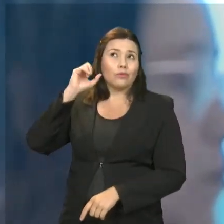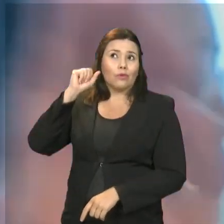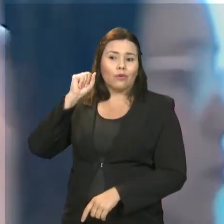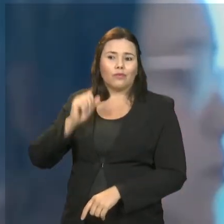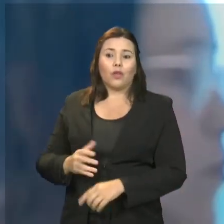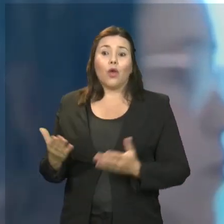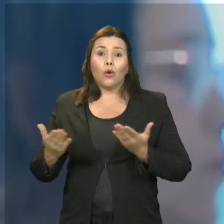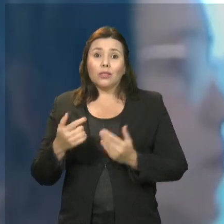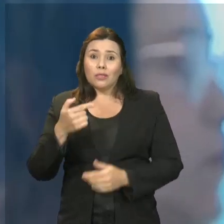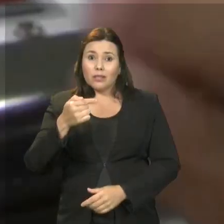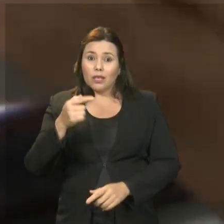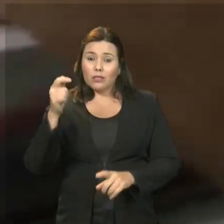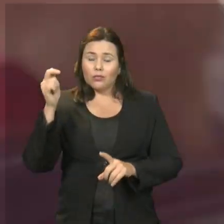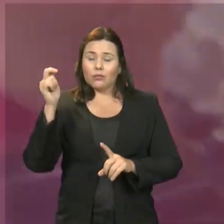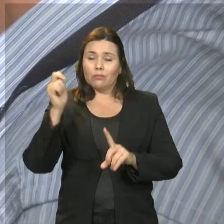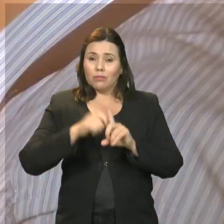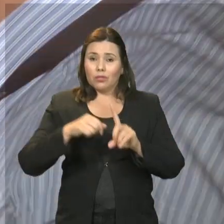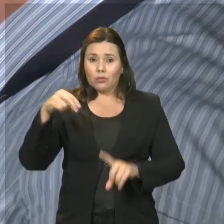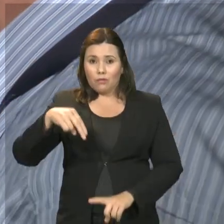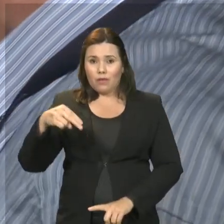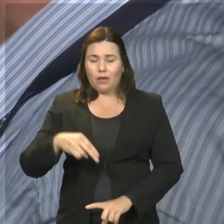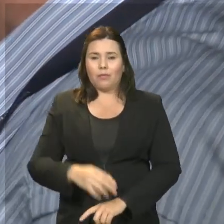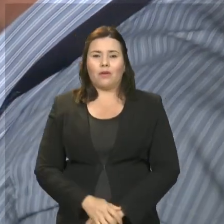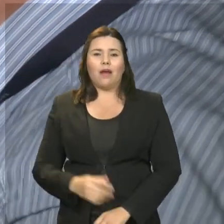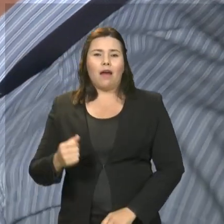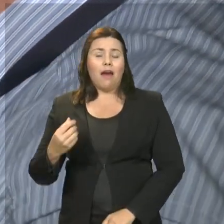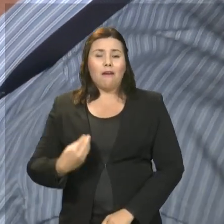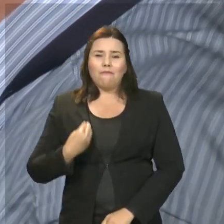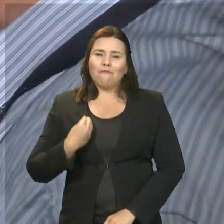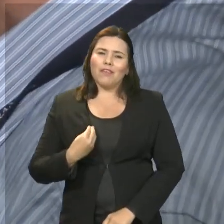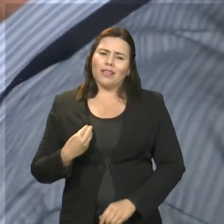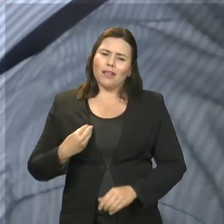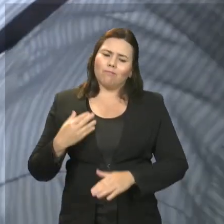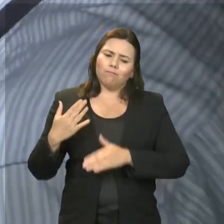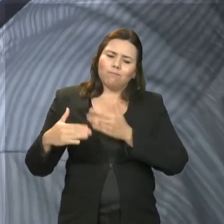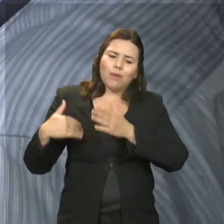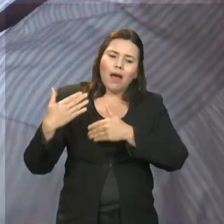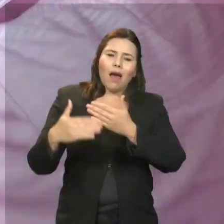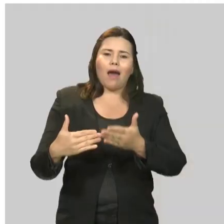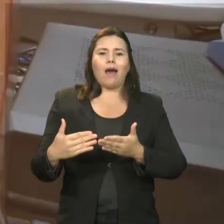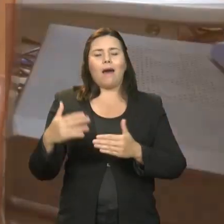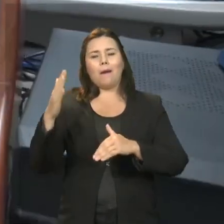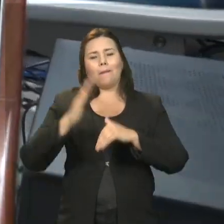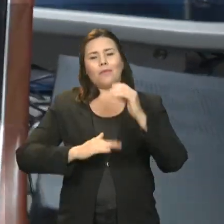Radialista, desejamos vida longa a esta profissão.